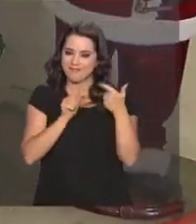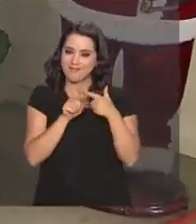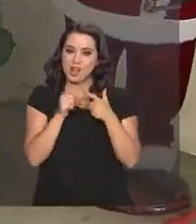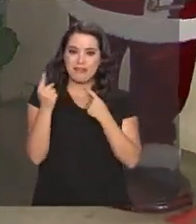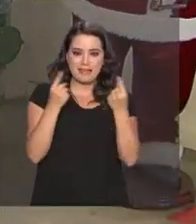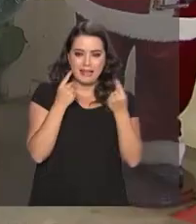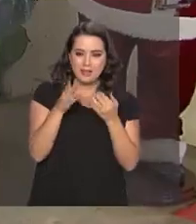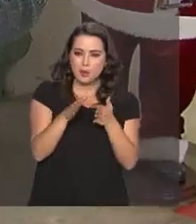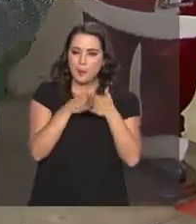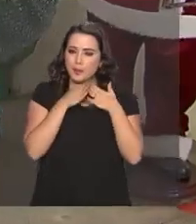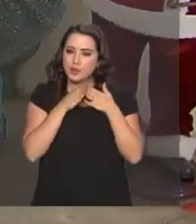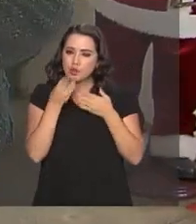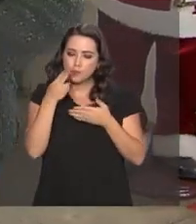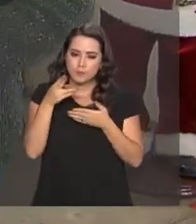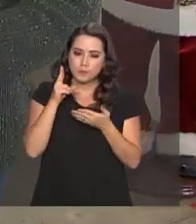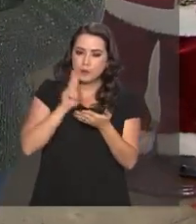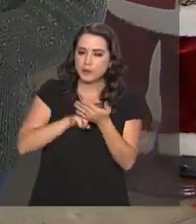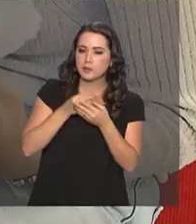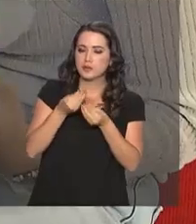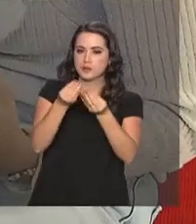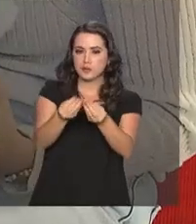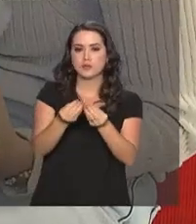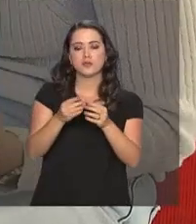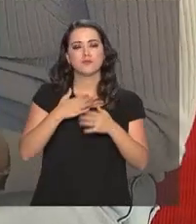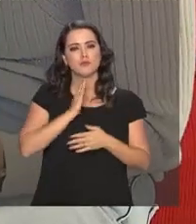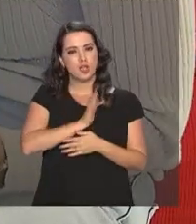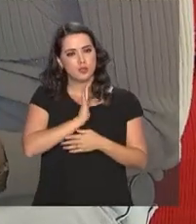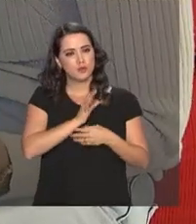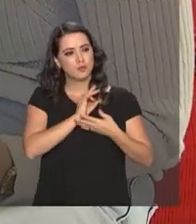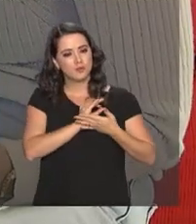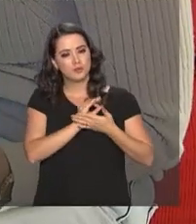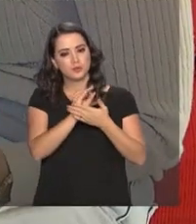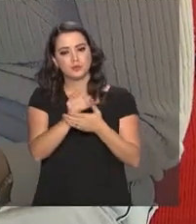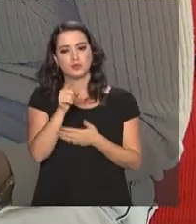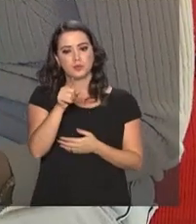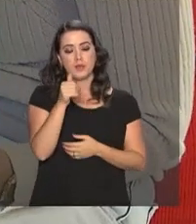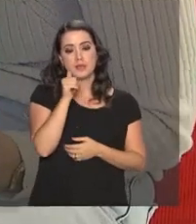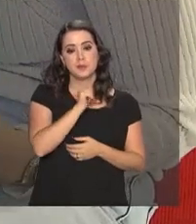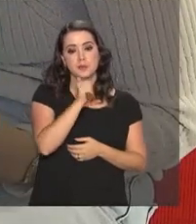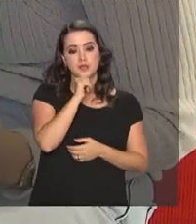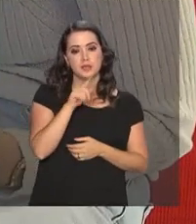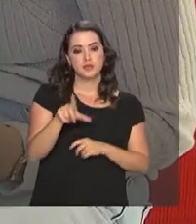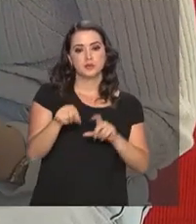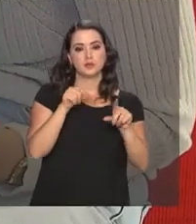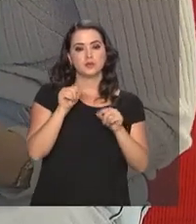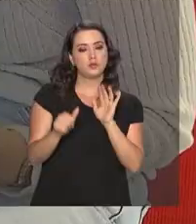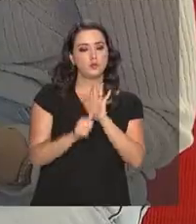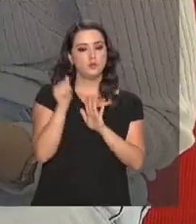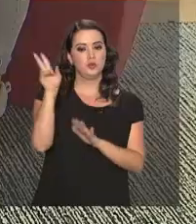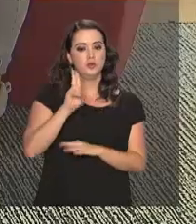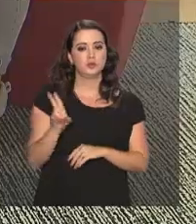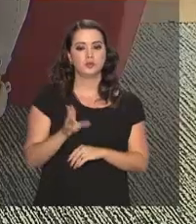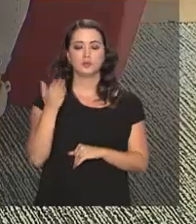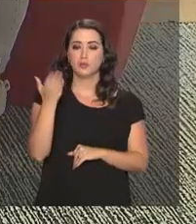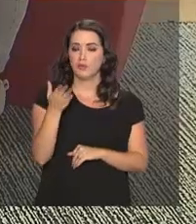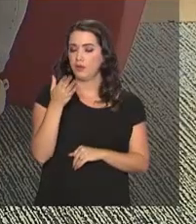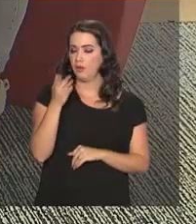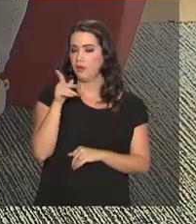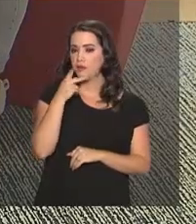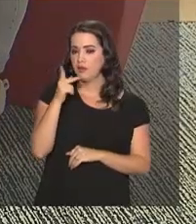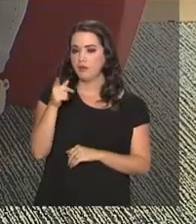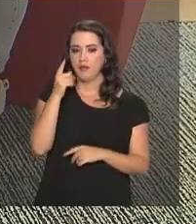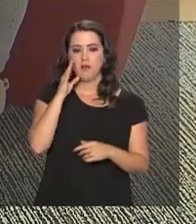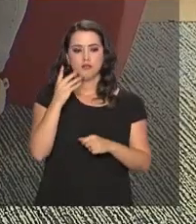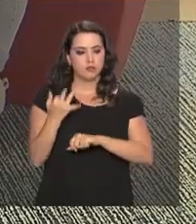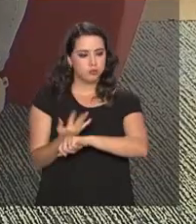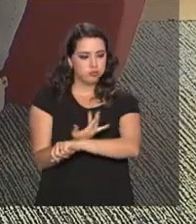presente é acolhido decoração essa jornalista está adotando cartinhas pela primeira vez e laura fala da emoção